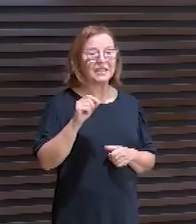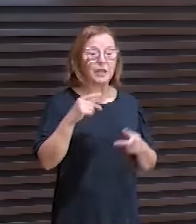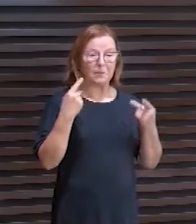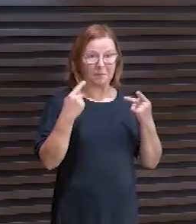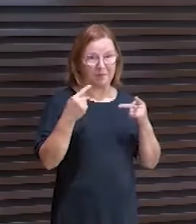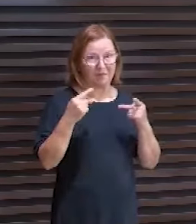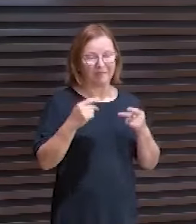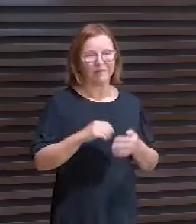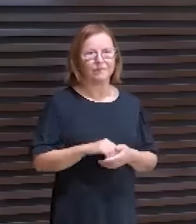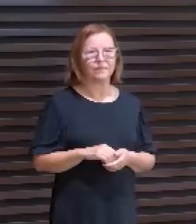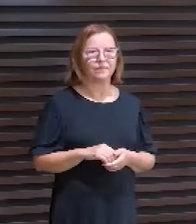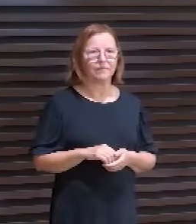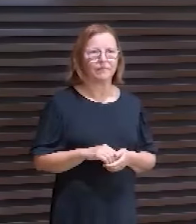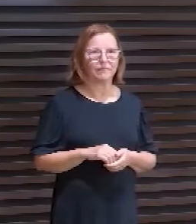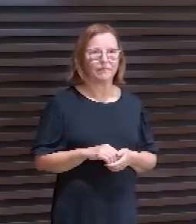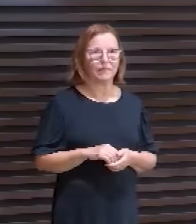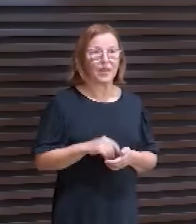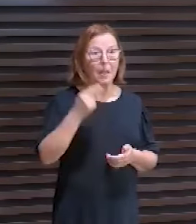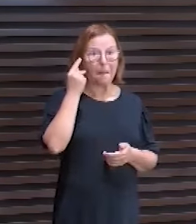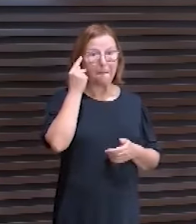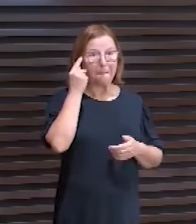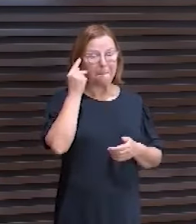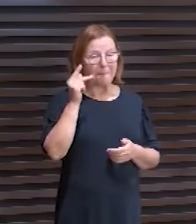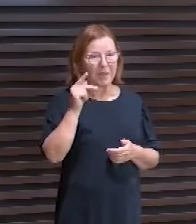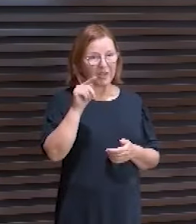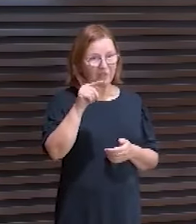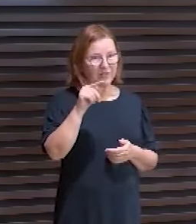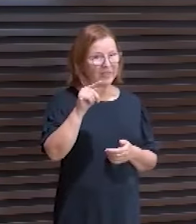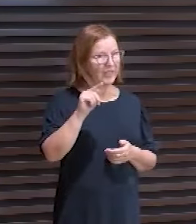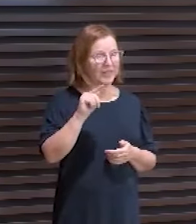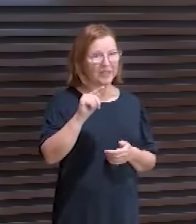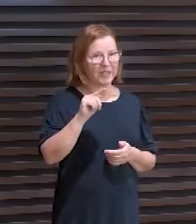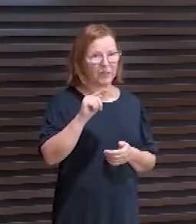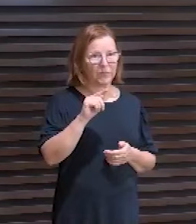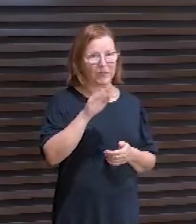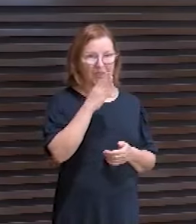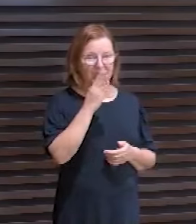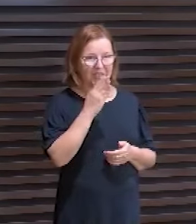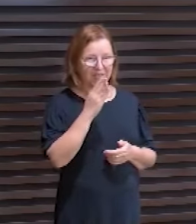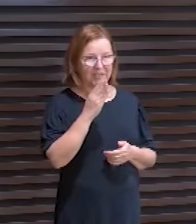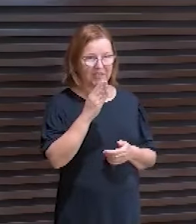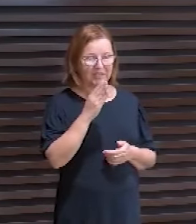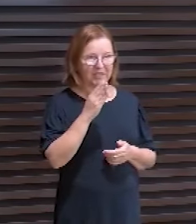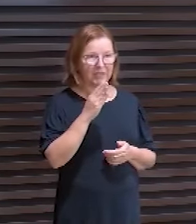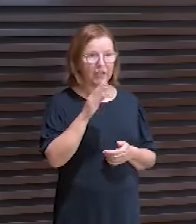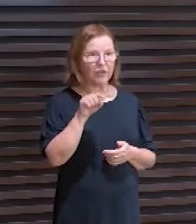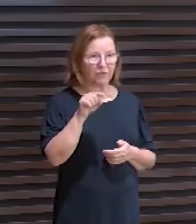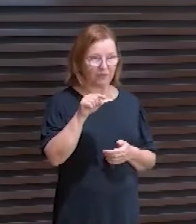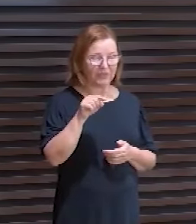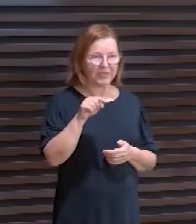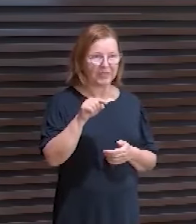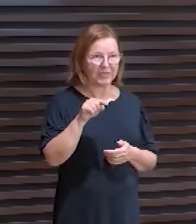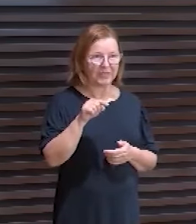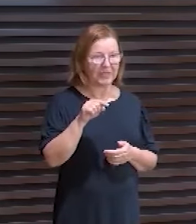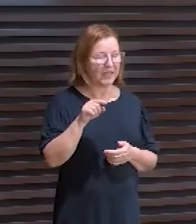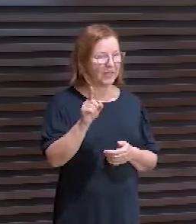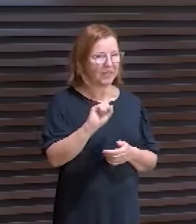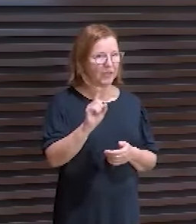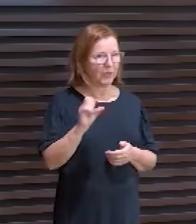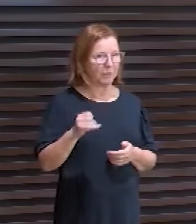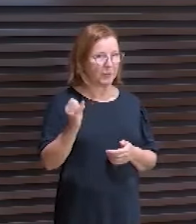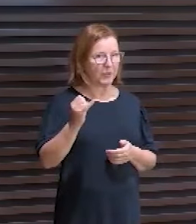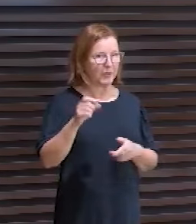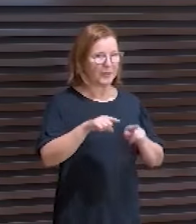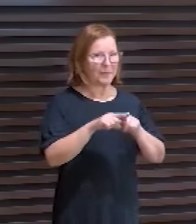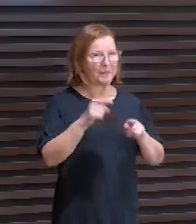você não se engane também é um ninguém mas que pensa como Deus e